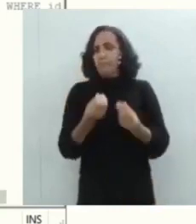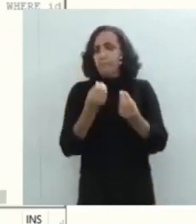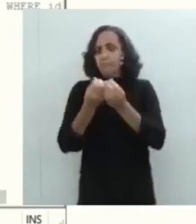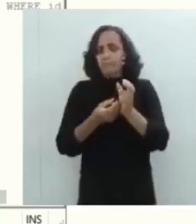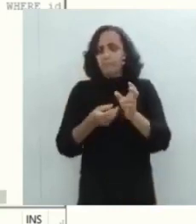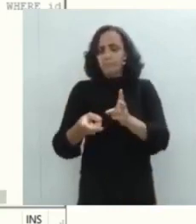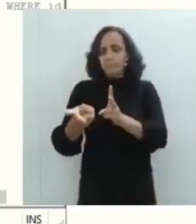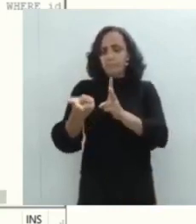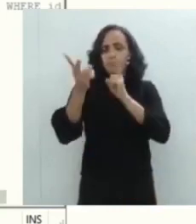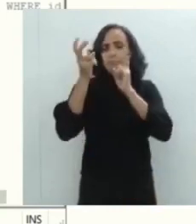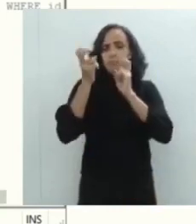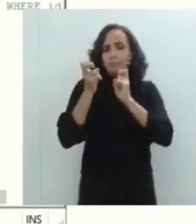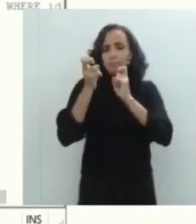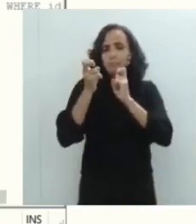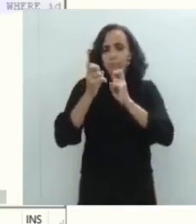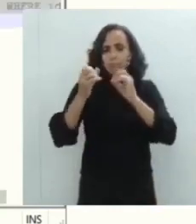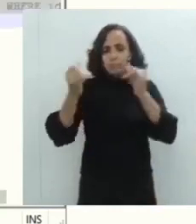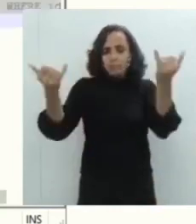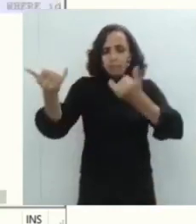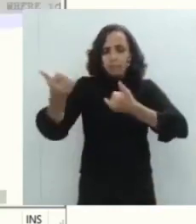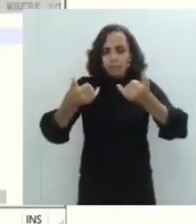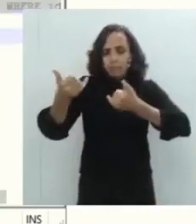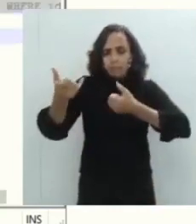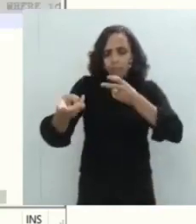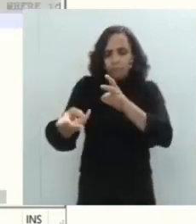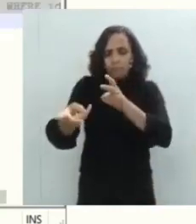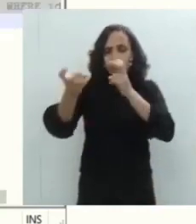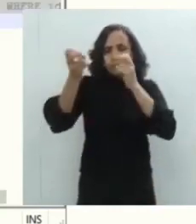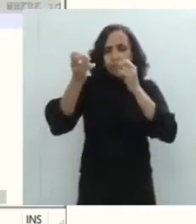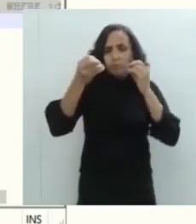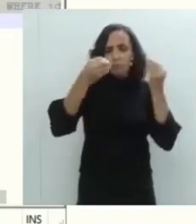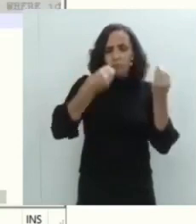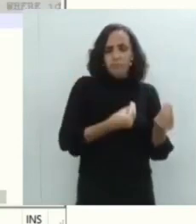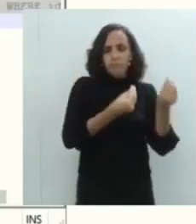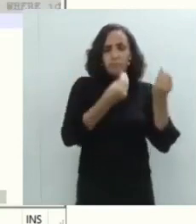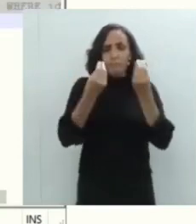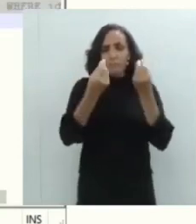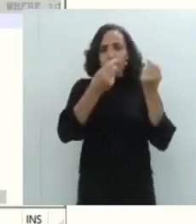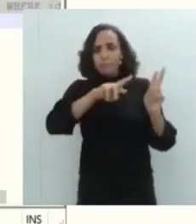do formulário e faz um update aqui, ó.